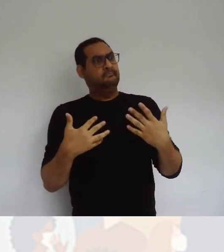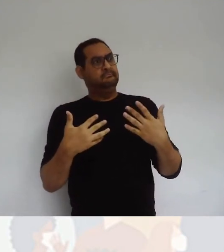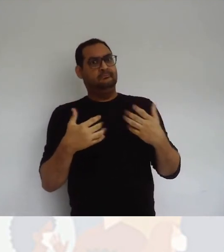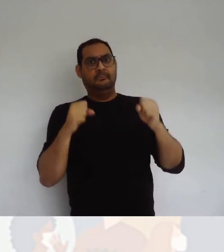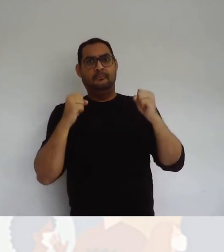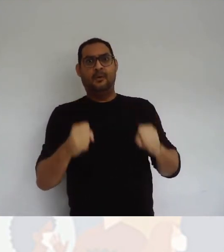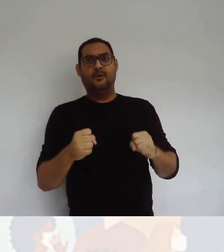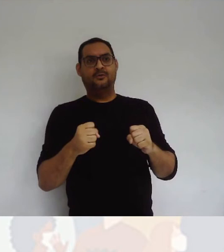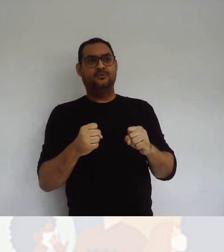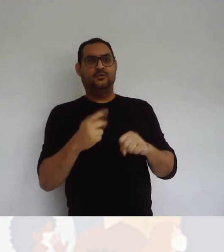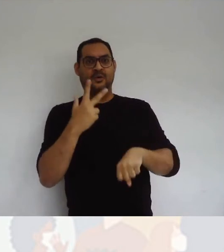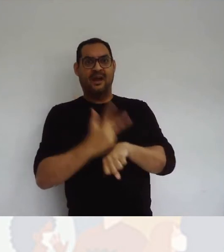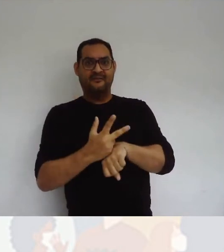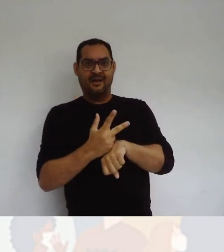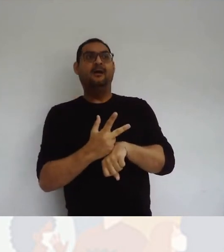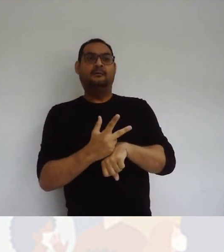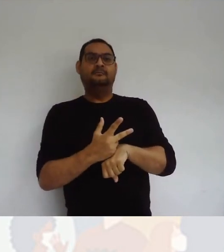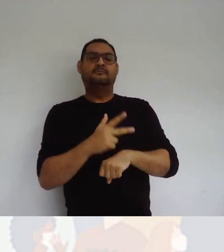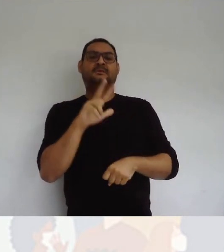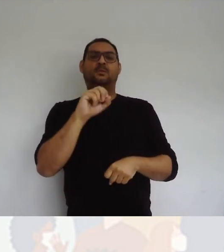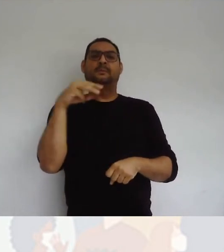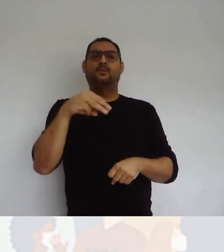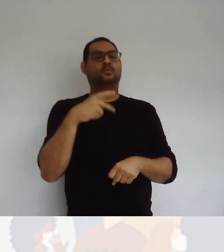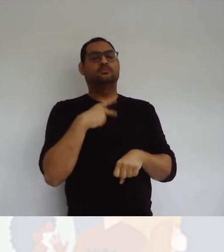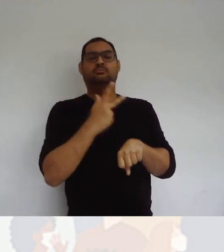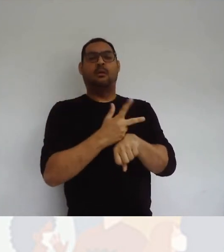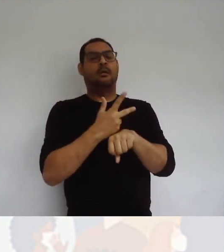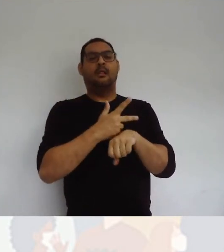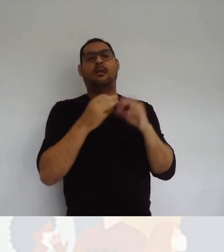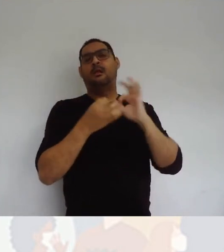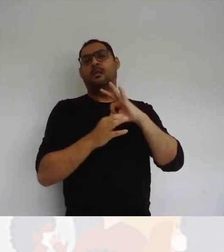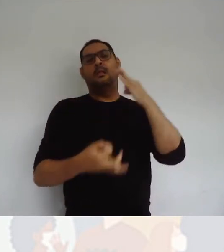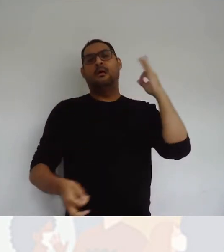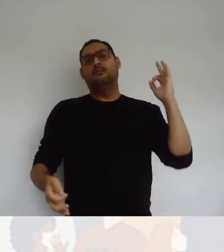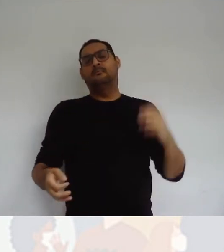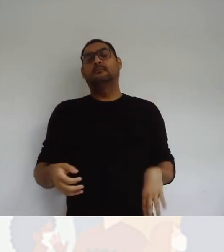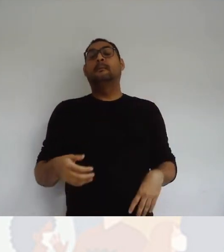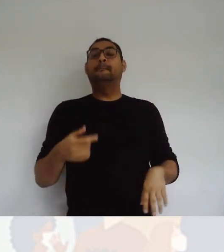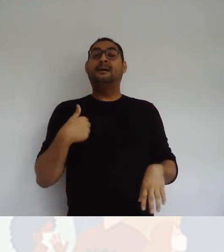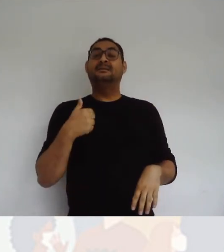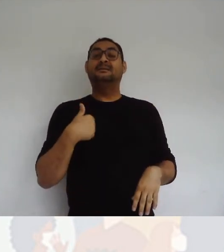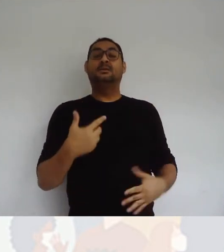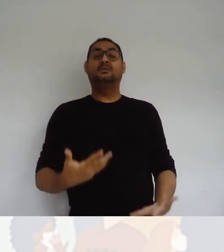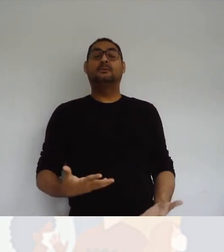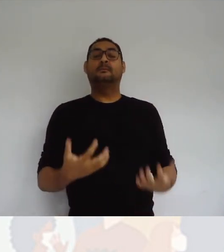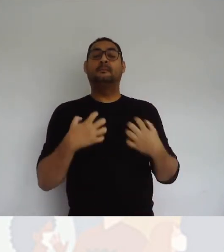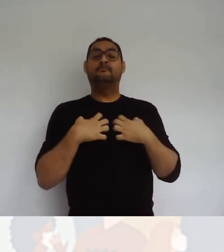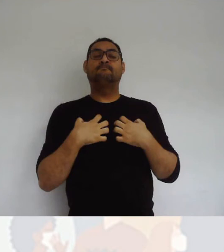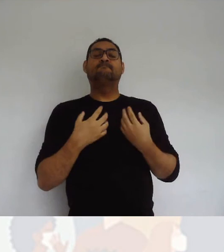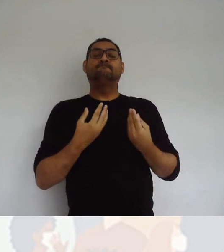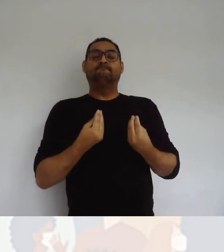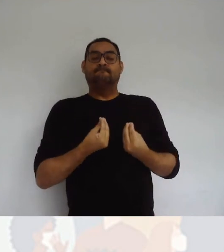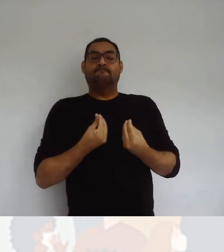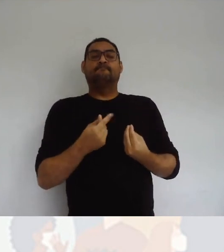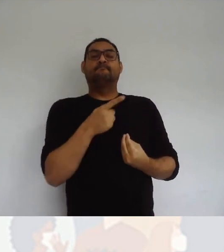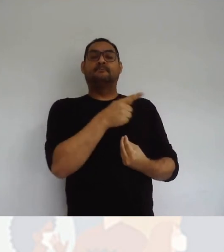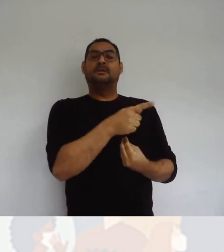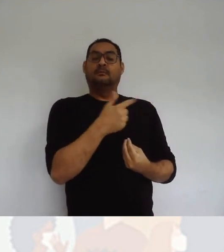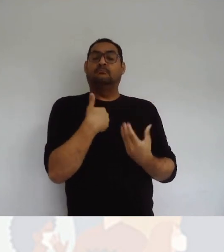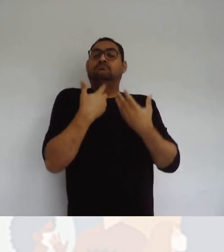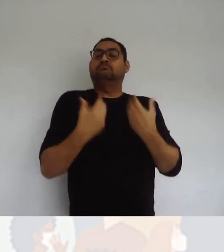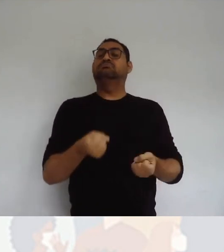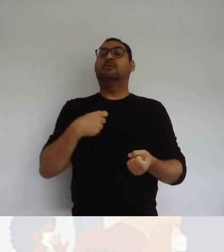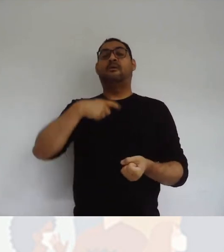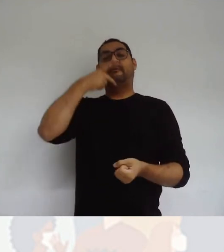Eu fiquei muito mobilizado, né, com a vontade, primeiro, dele falar sobre...